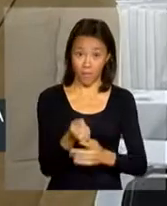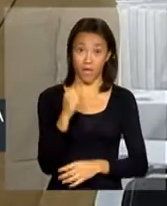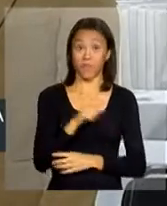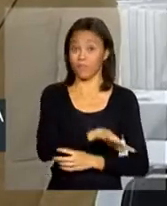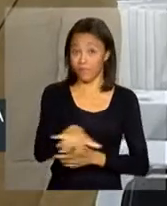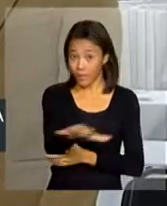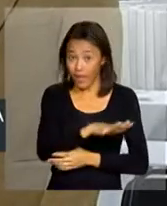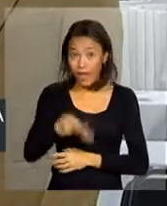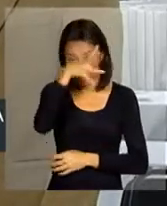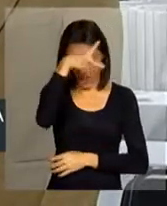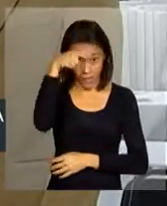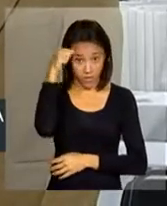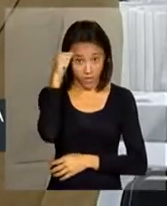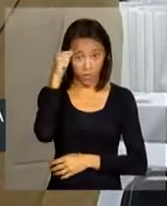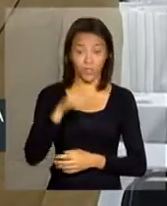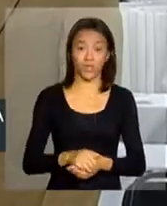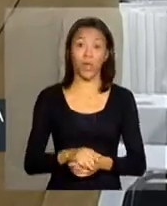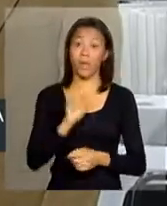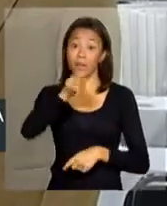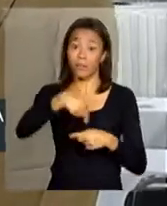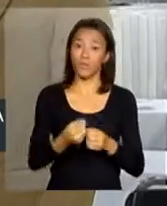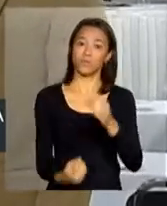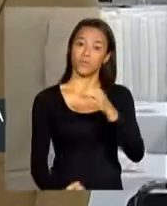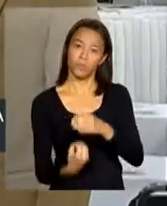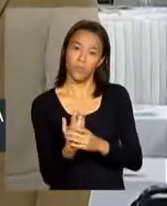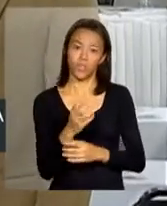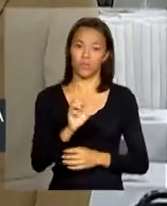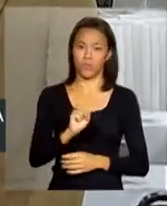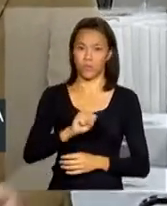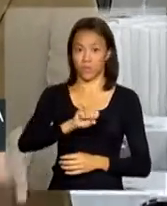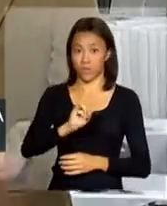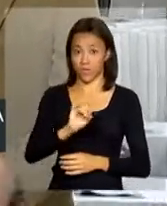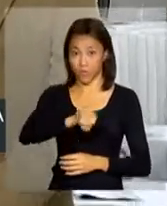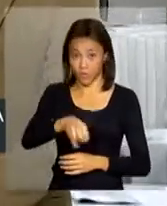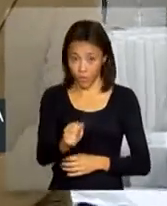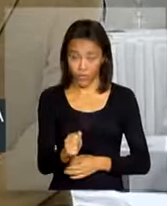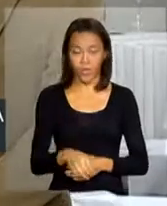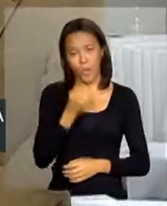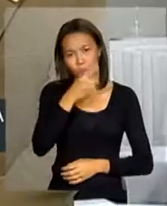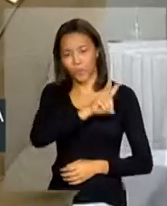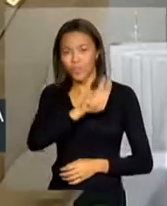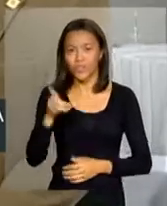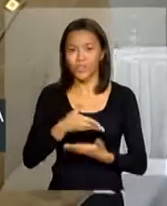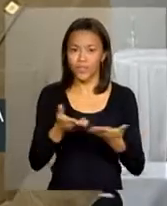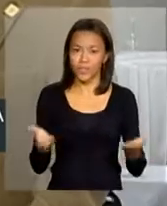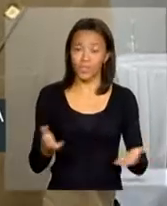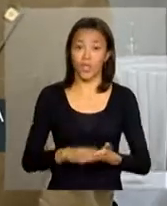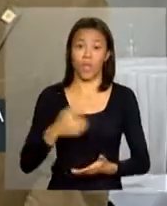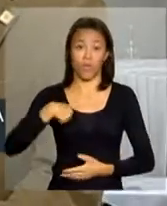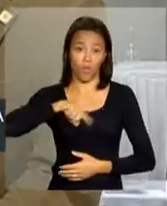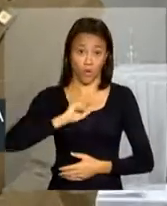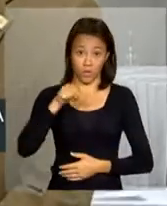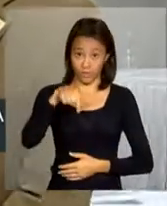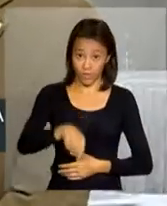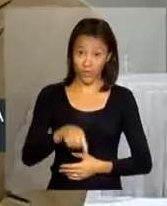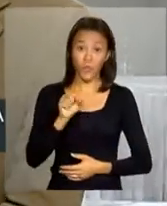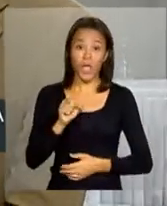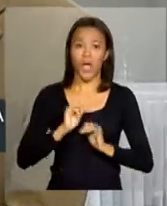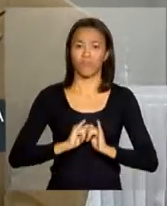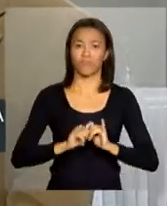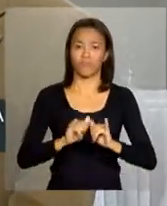bioma amazônico para o plantil da soja bom bom dia Bom dia telespectador eh nós estamos aqui